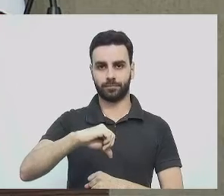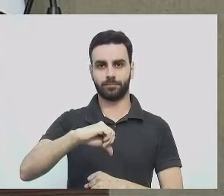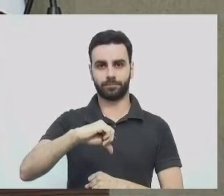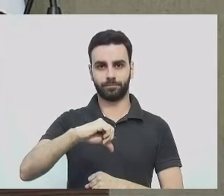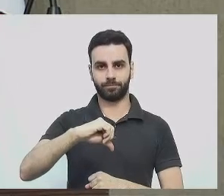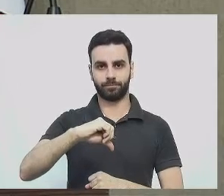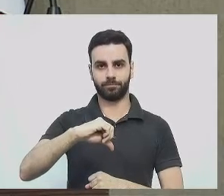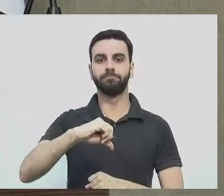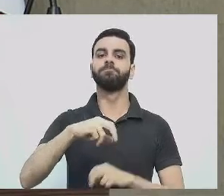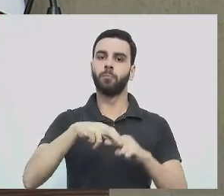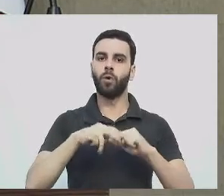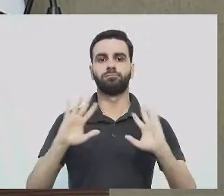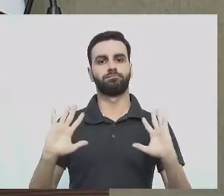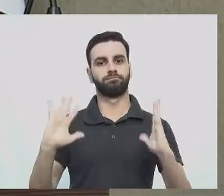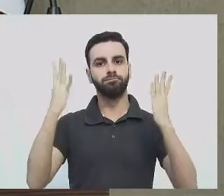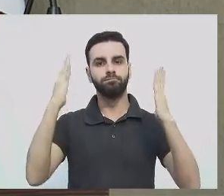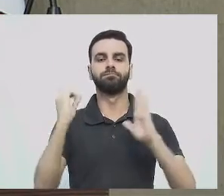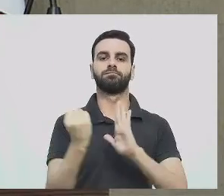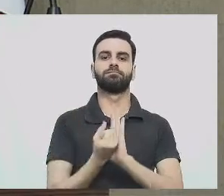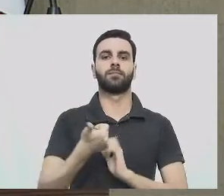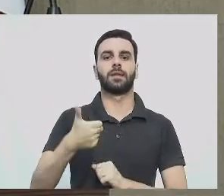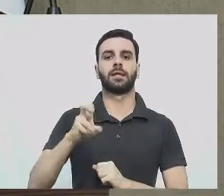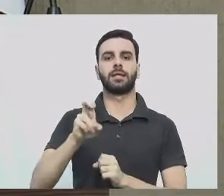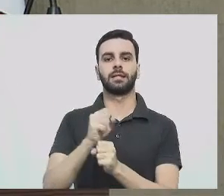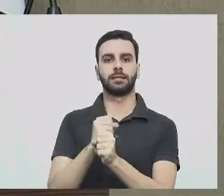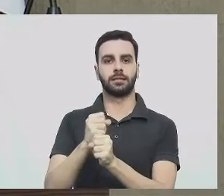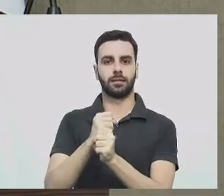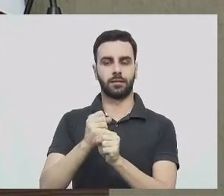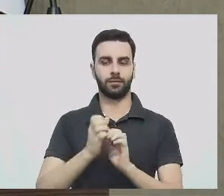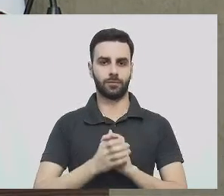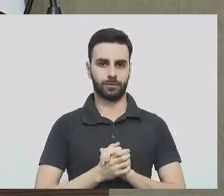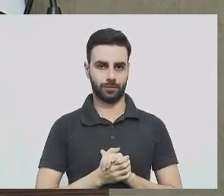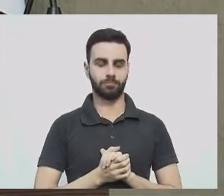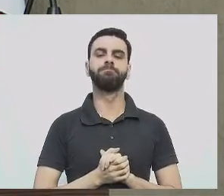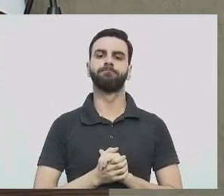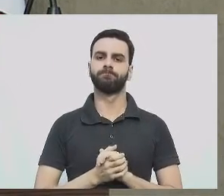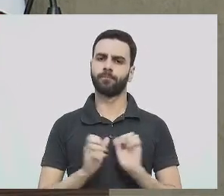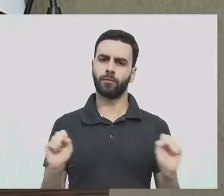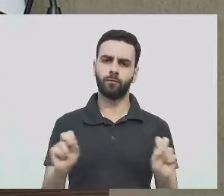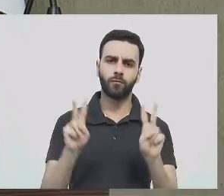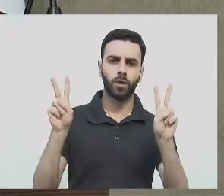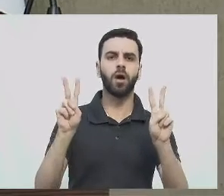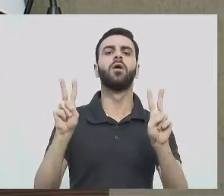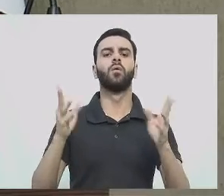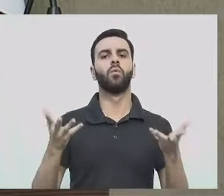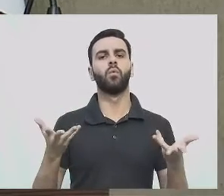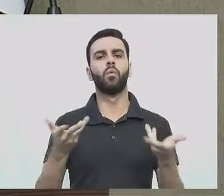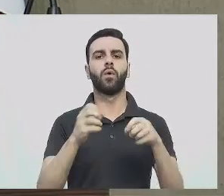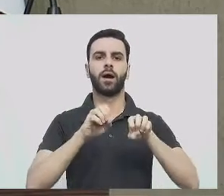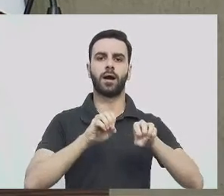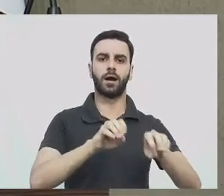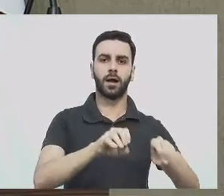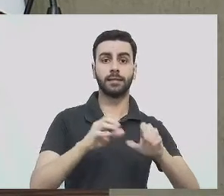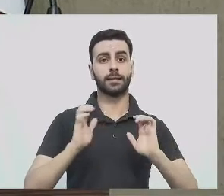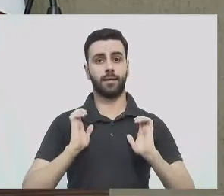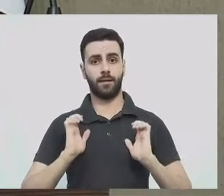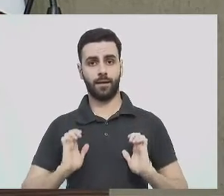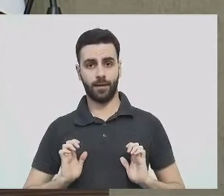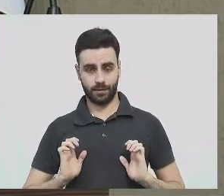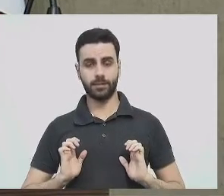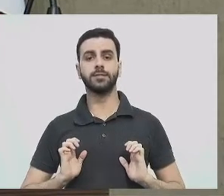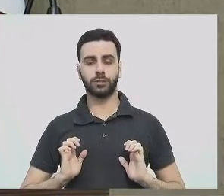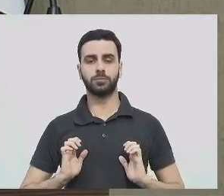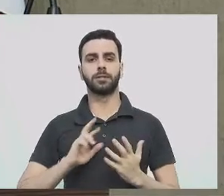006/2019, em comemoração aos seus 15 anos, valorando a qualidade de ensino, ética